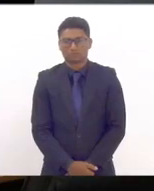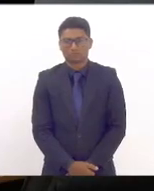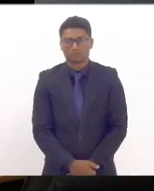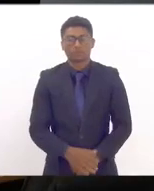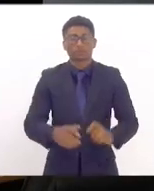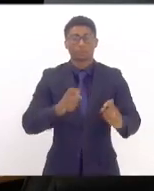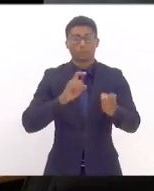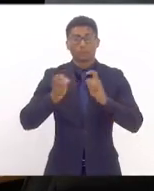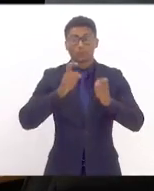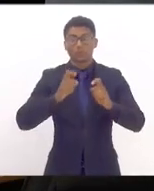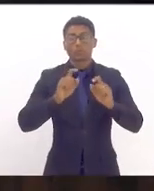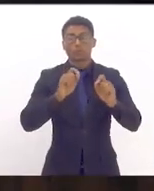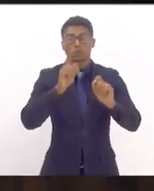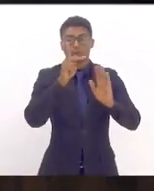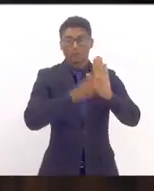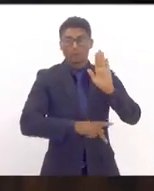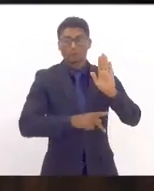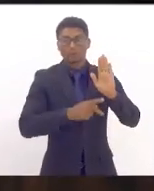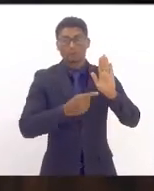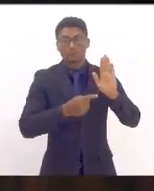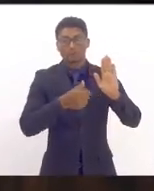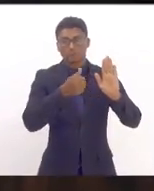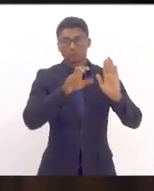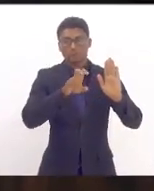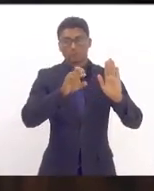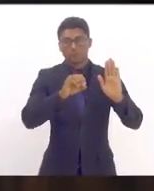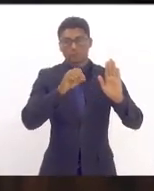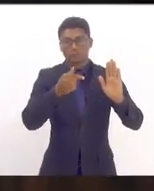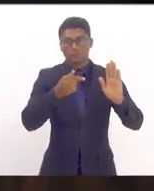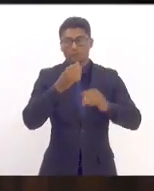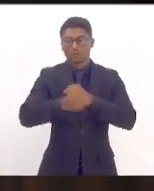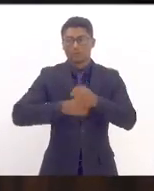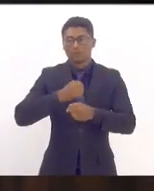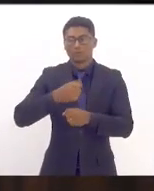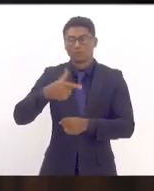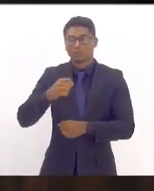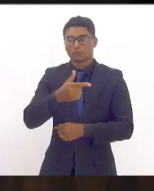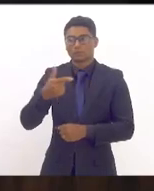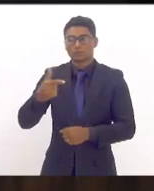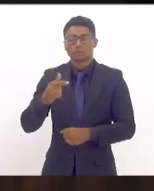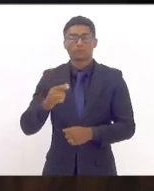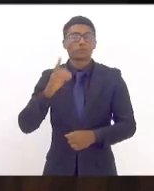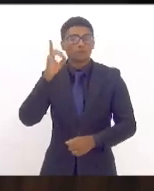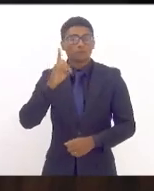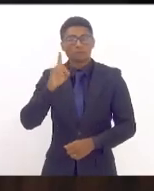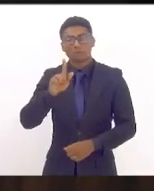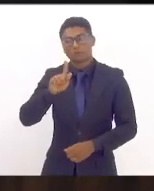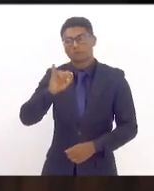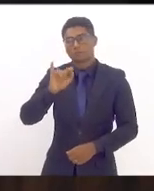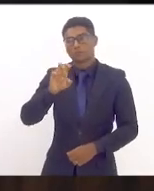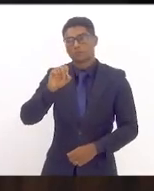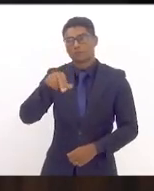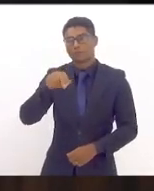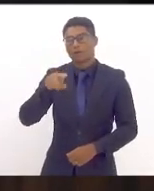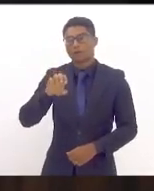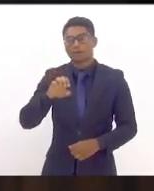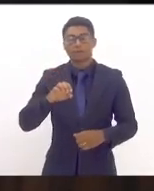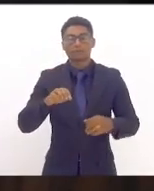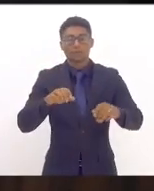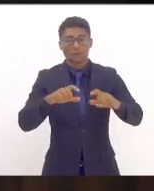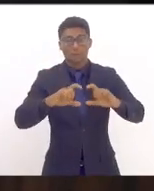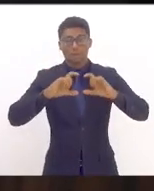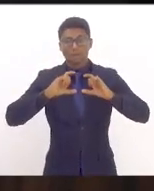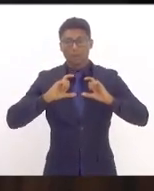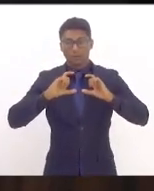em discussão única projeto de resolução 1507 22 de autoria Deputado Giovani Ratinho com a sede medalha Tiradentes respectiva diploma